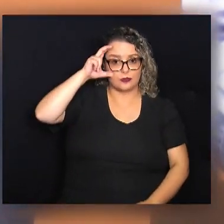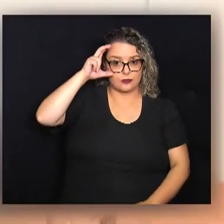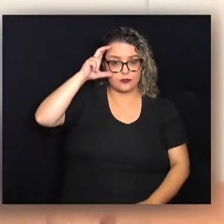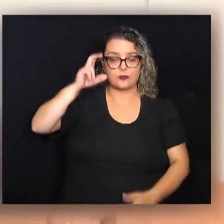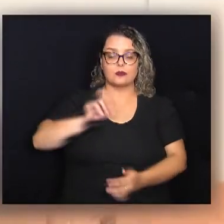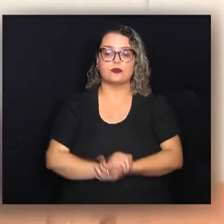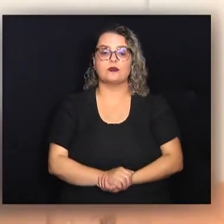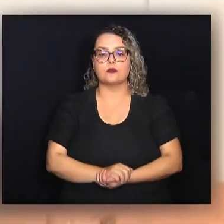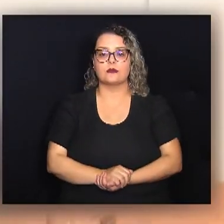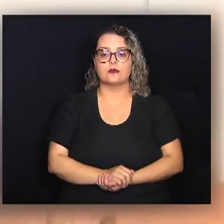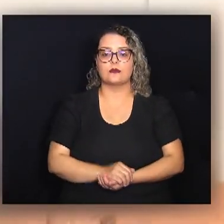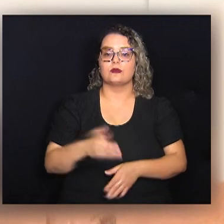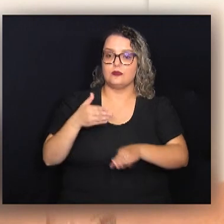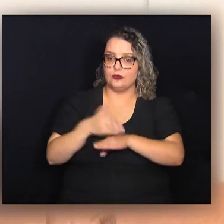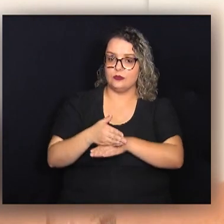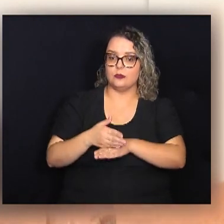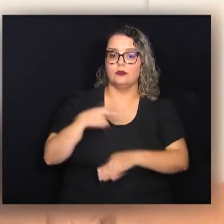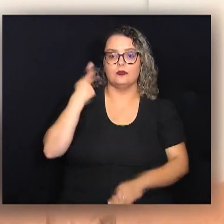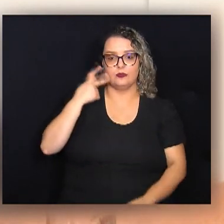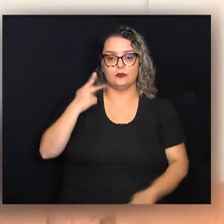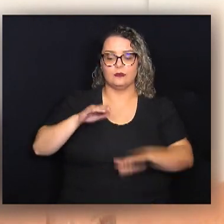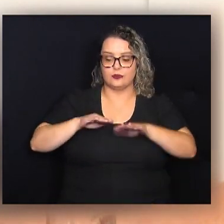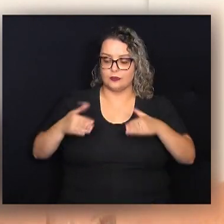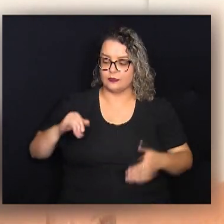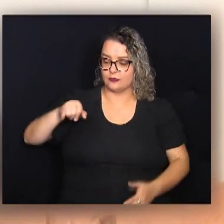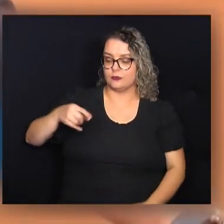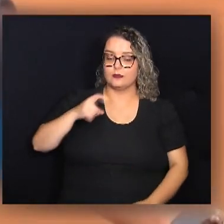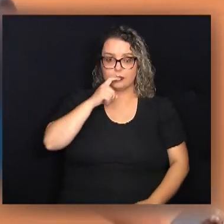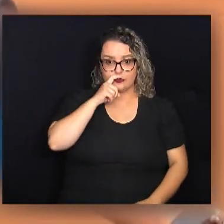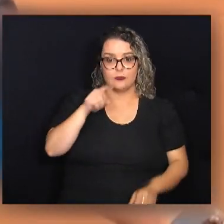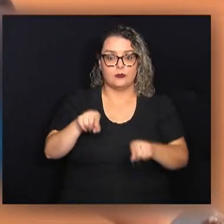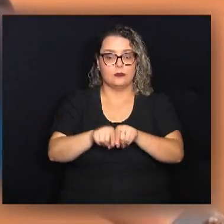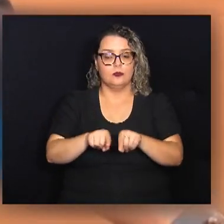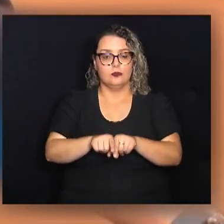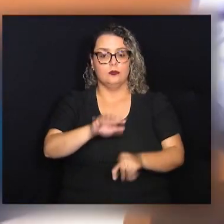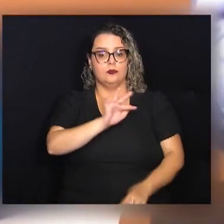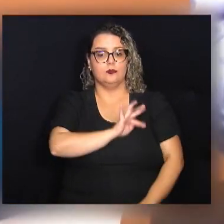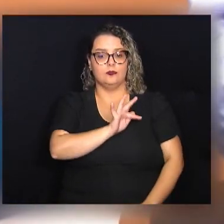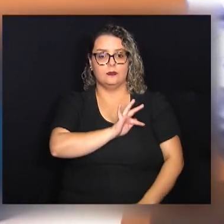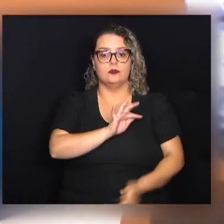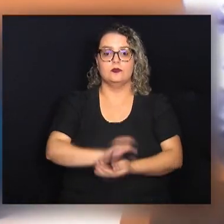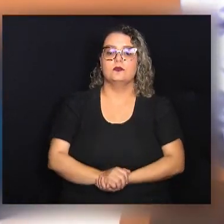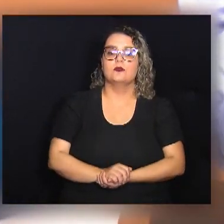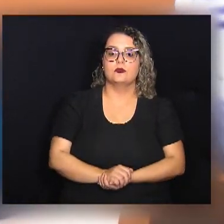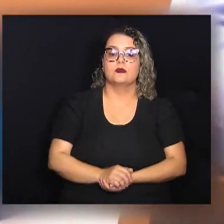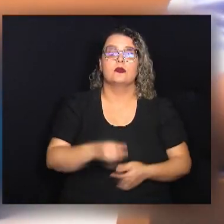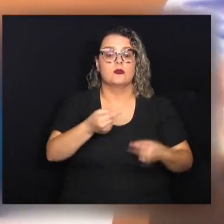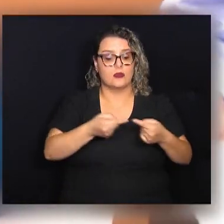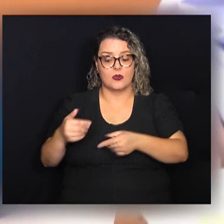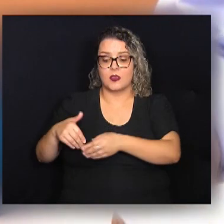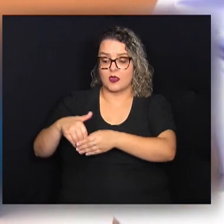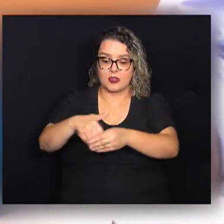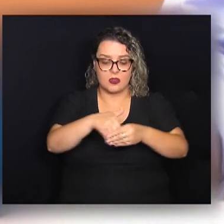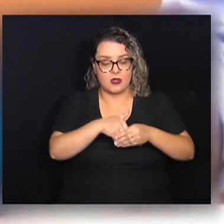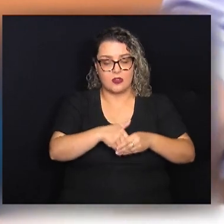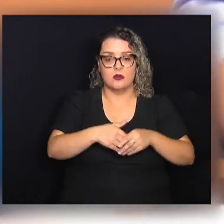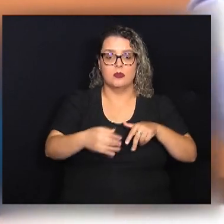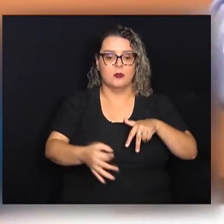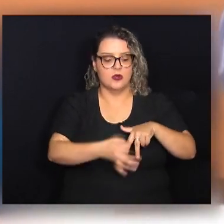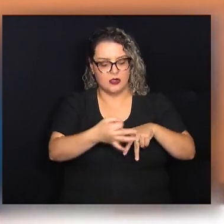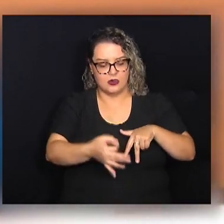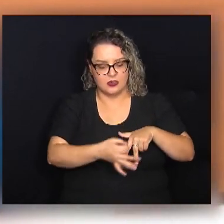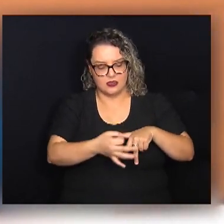Camelô. Também fizeram parte da mesa os vereadores Jorge Schneider e Fernando Mendes. Discussão e votação do parecer